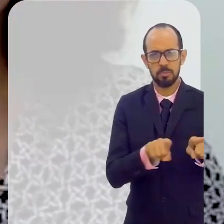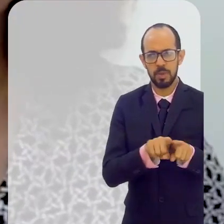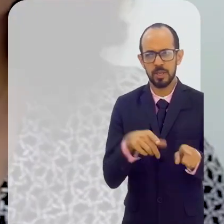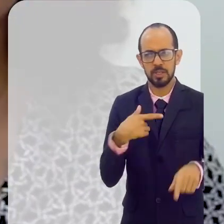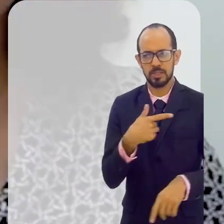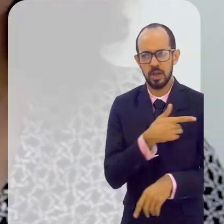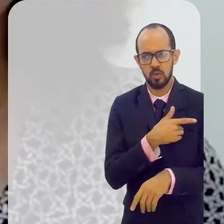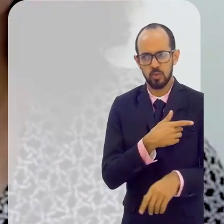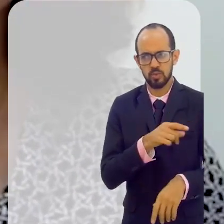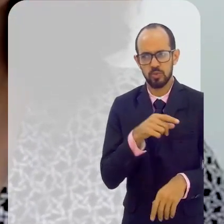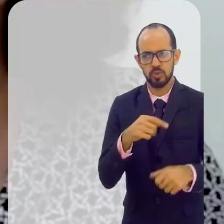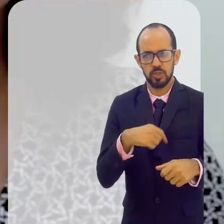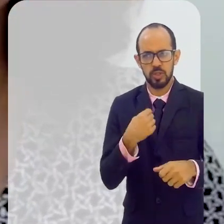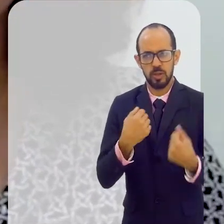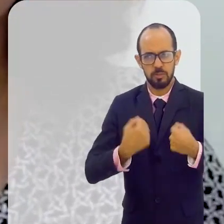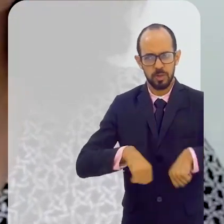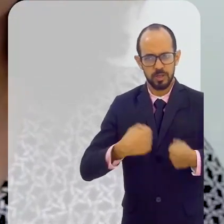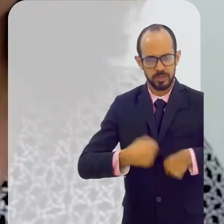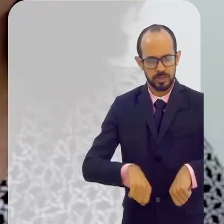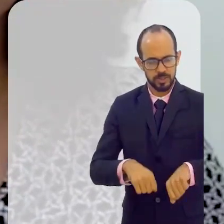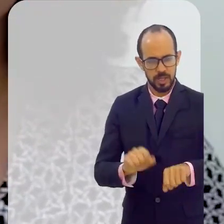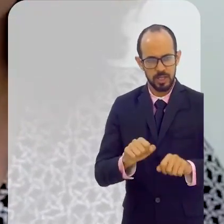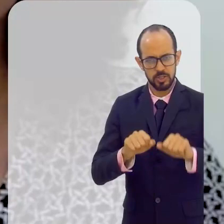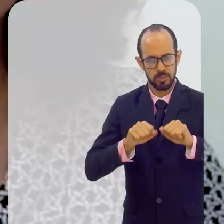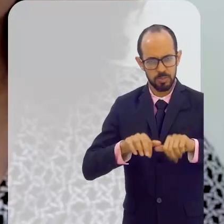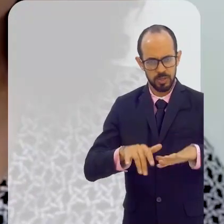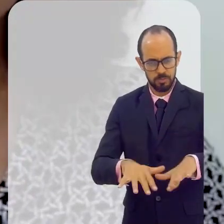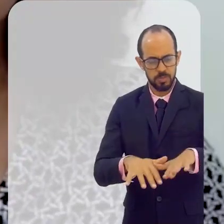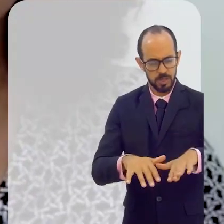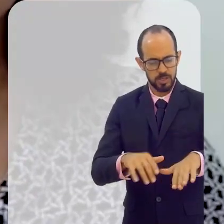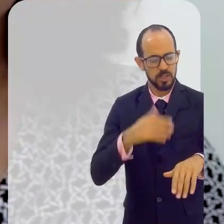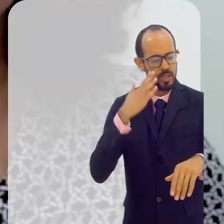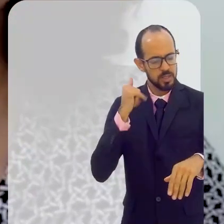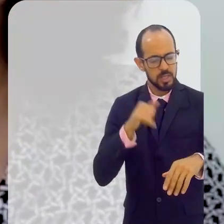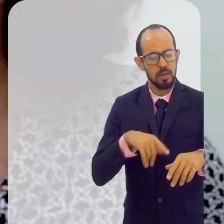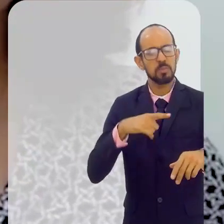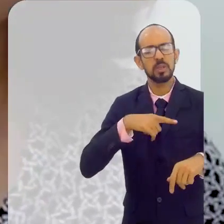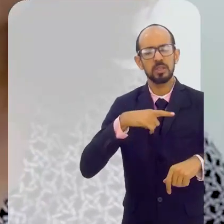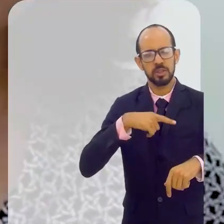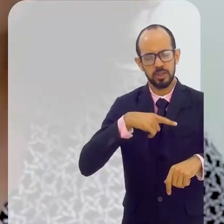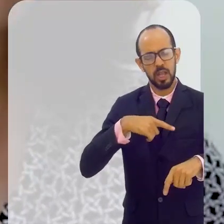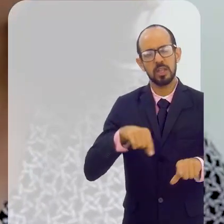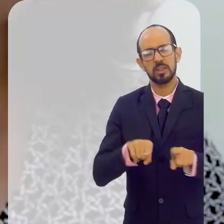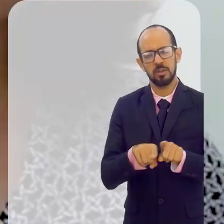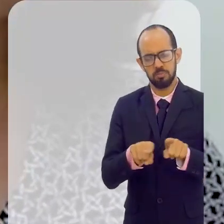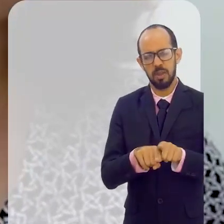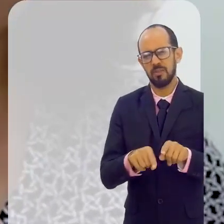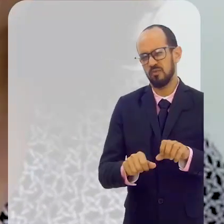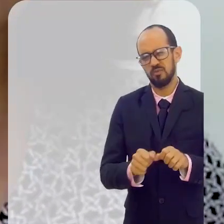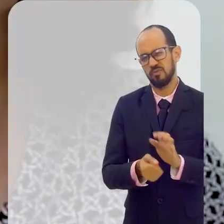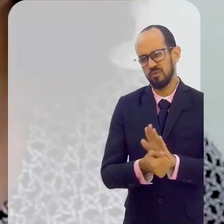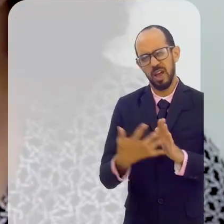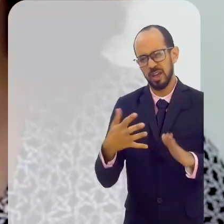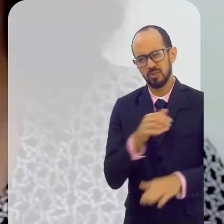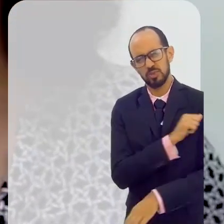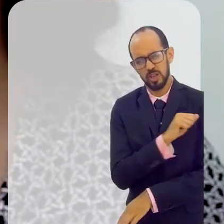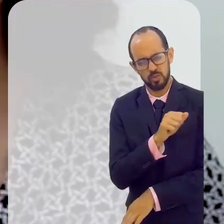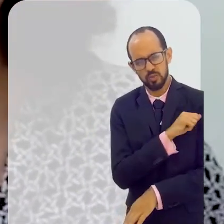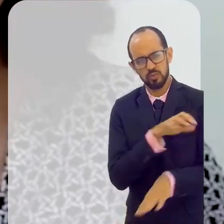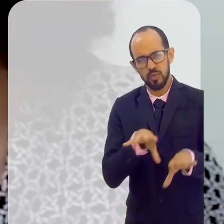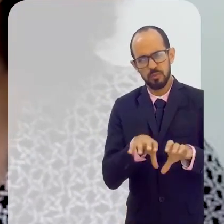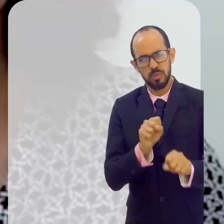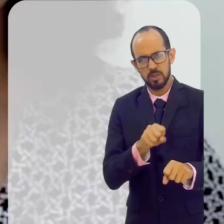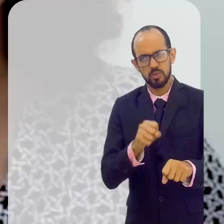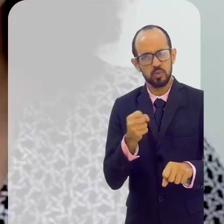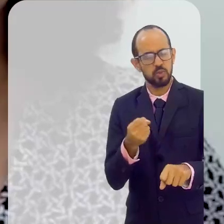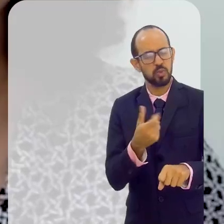algo que muito muito demandado durante a pandemia, a gente sabe que temos muito mais alunos se formando do que vagas